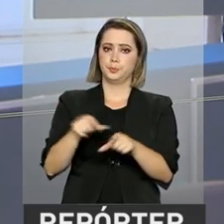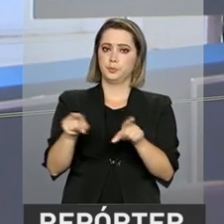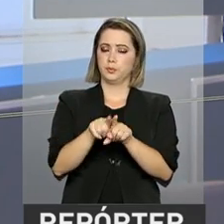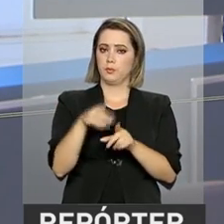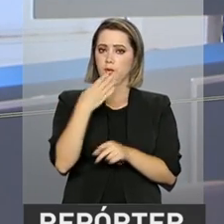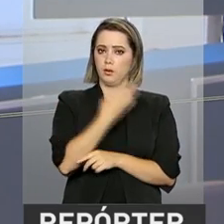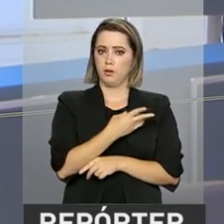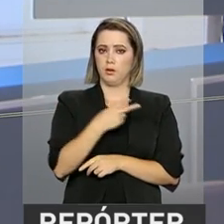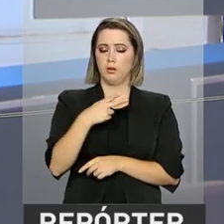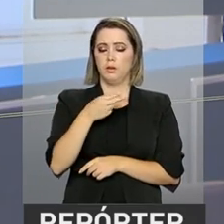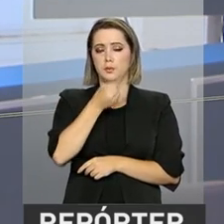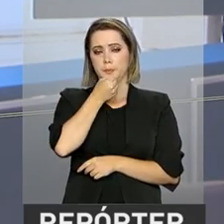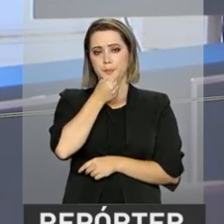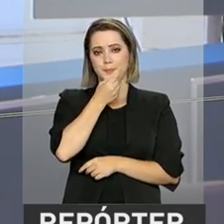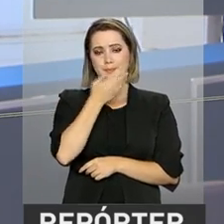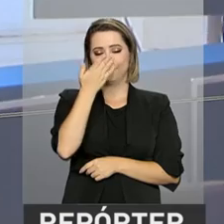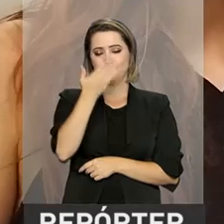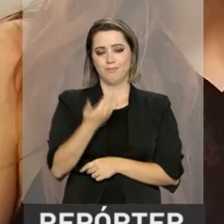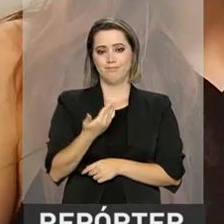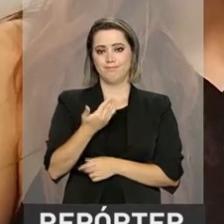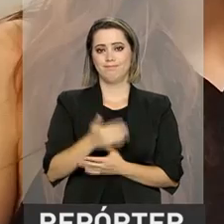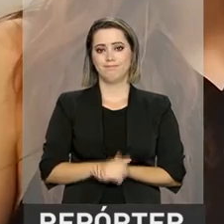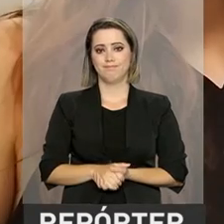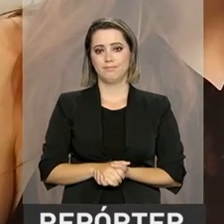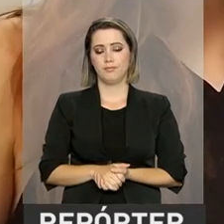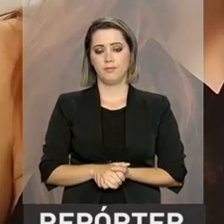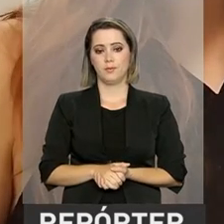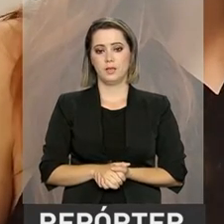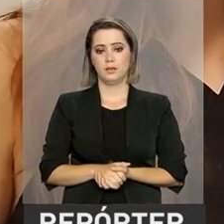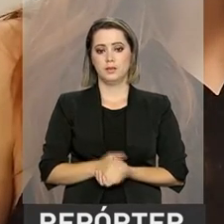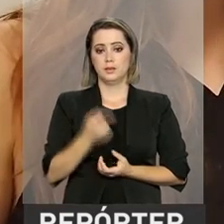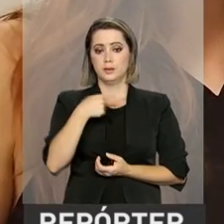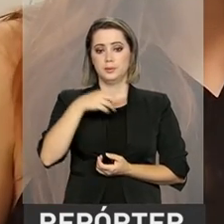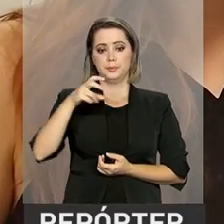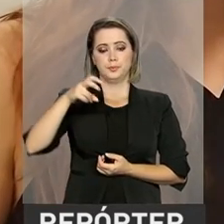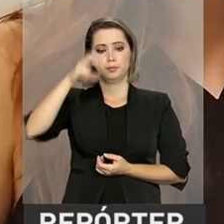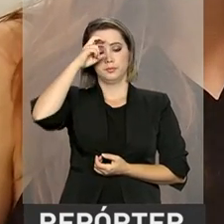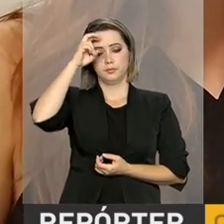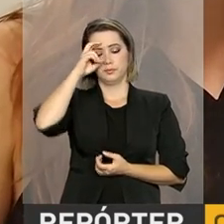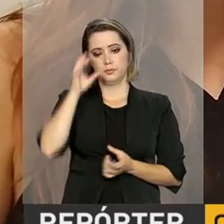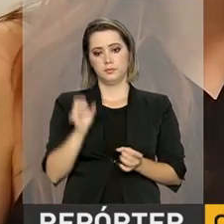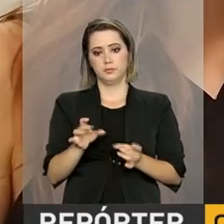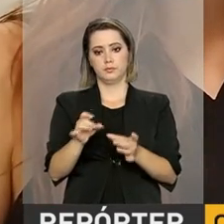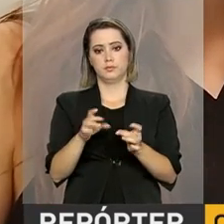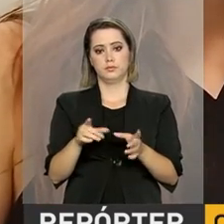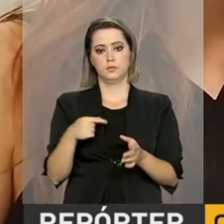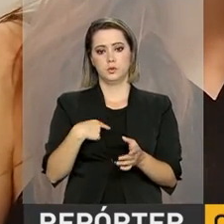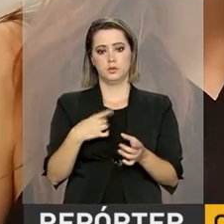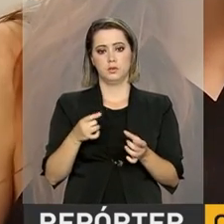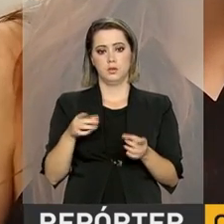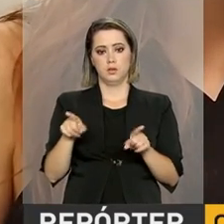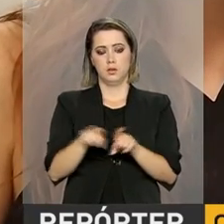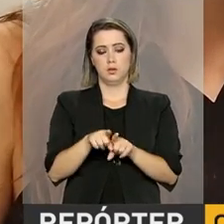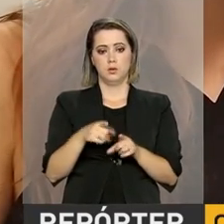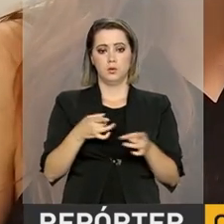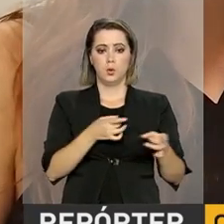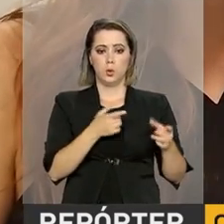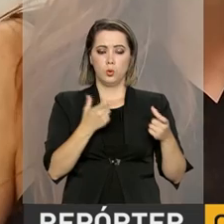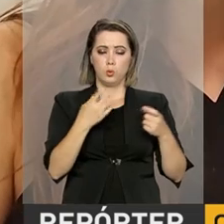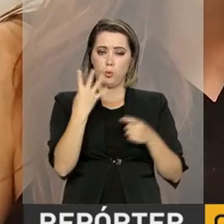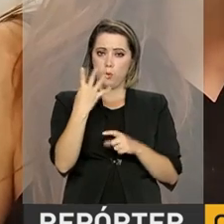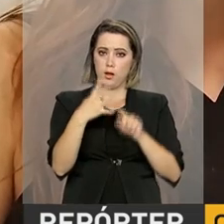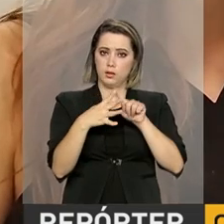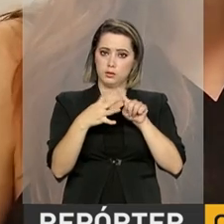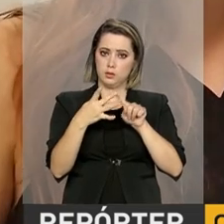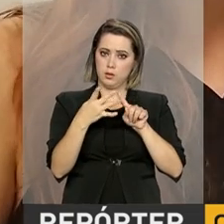Carol Becker mostra pra gente nessa quinta-feira foram leiloados para a iniciativa privada aeroportos de quatro